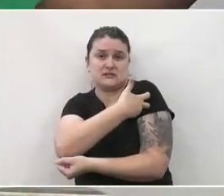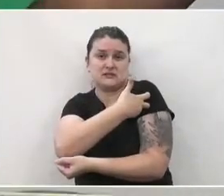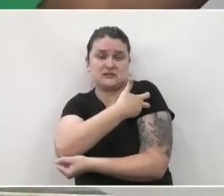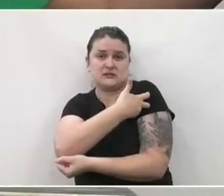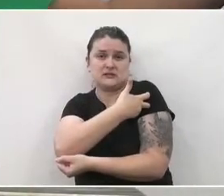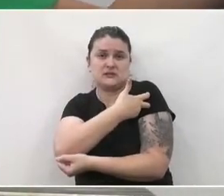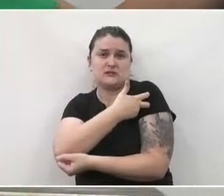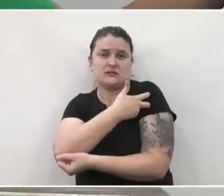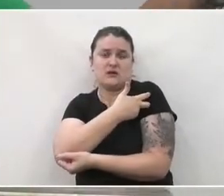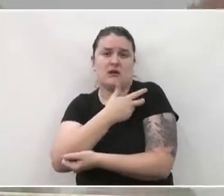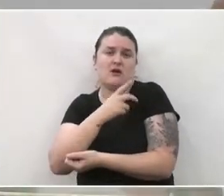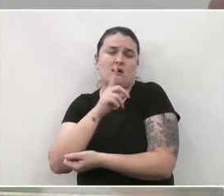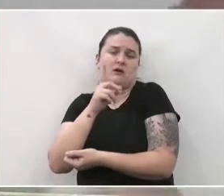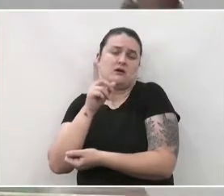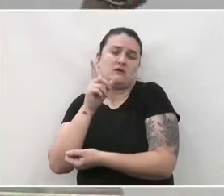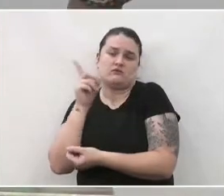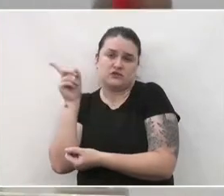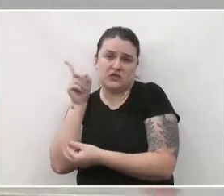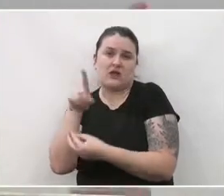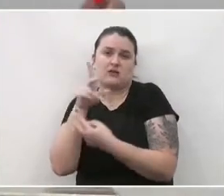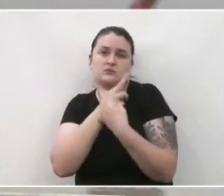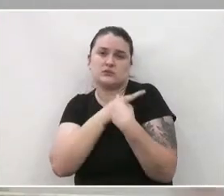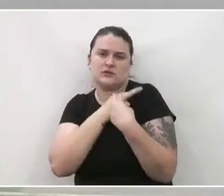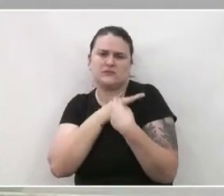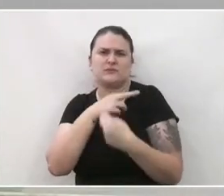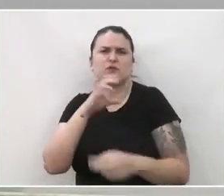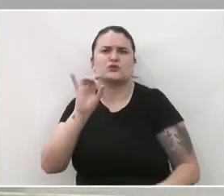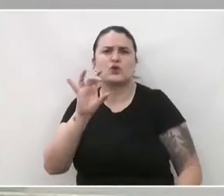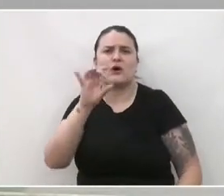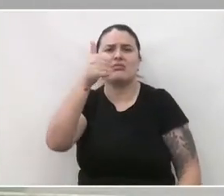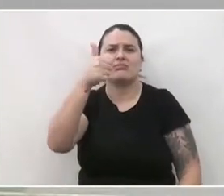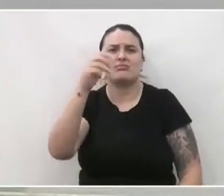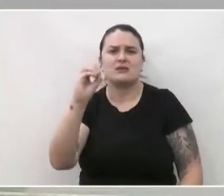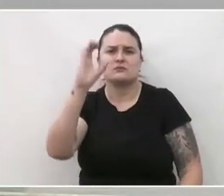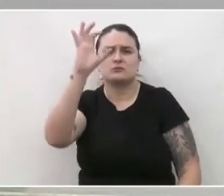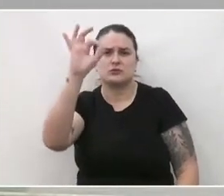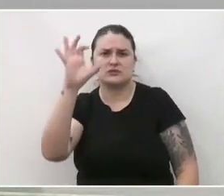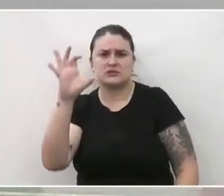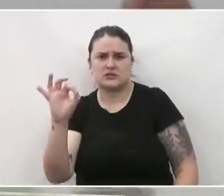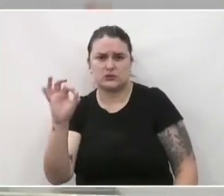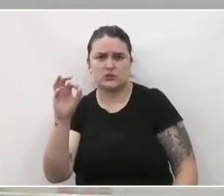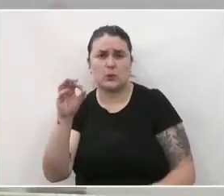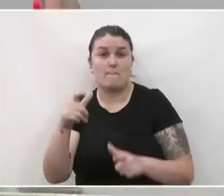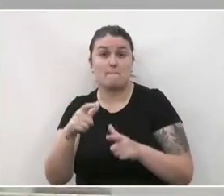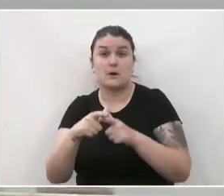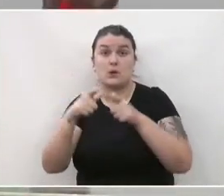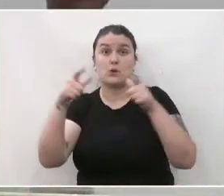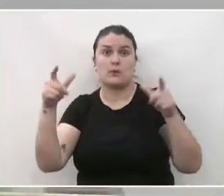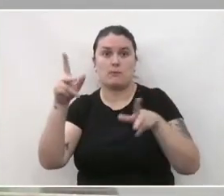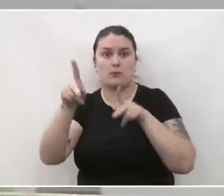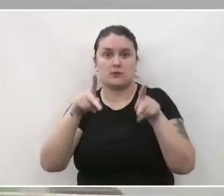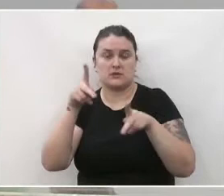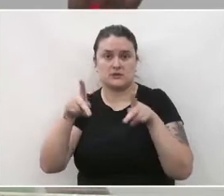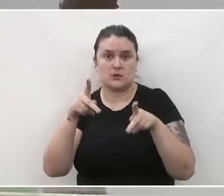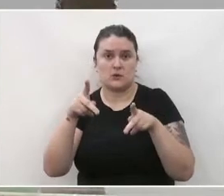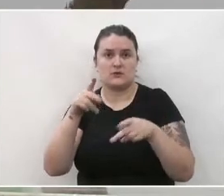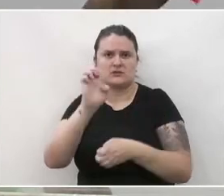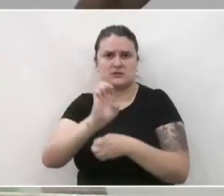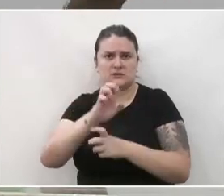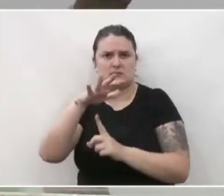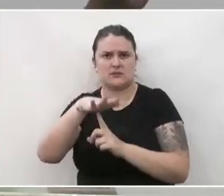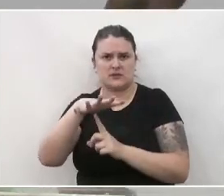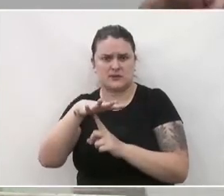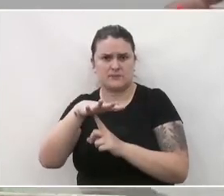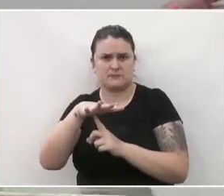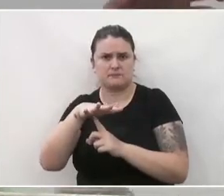senhor. No caso, nós tivemos 10% só da população vacinada até hoje no Paraná, e esse